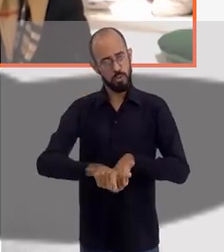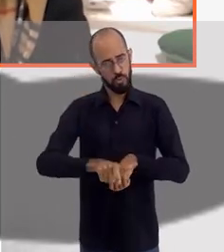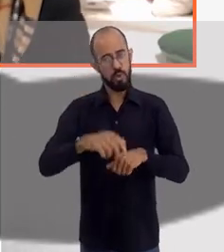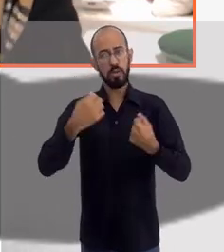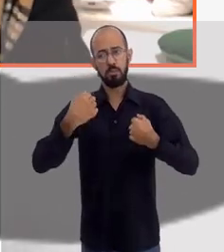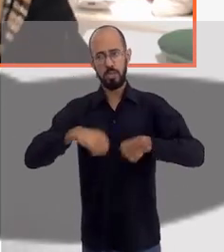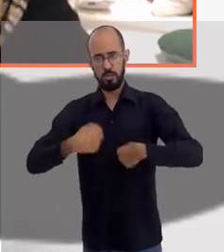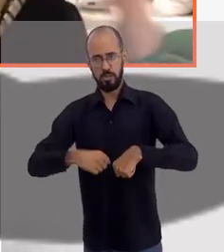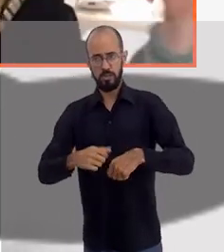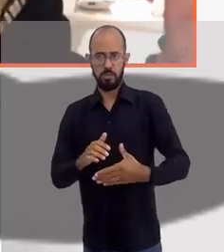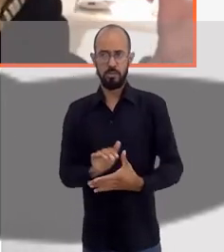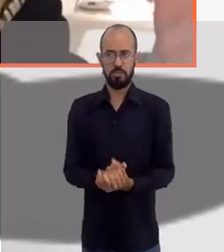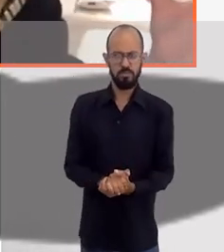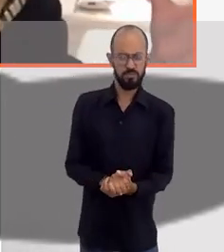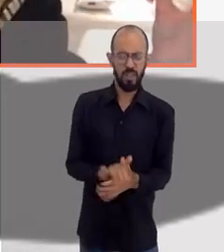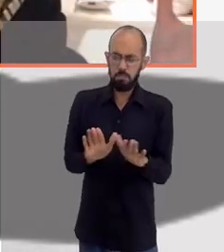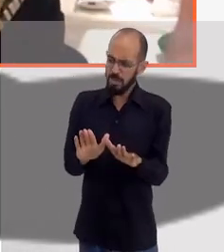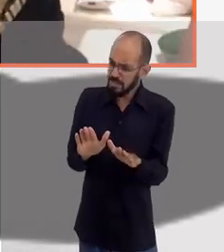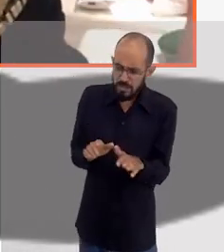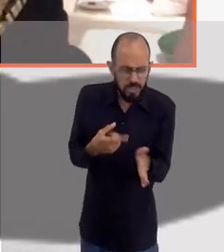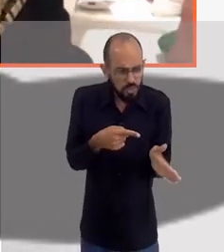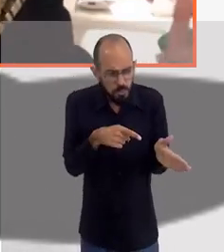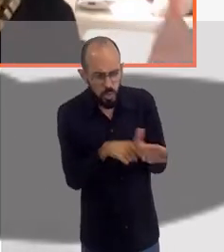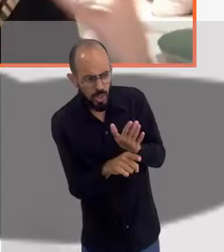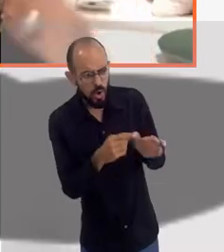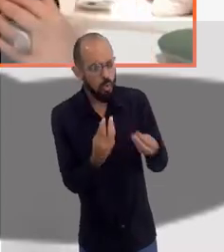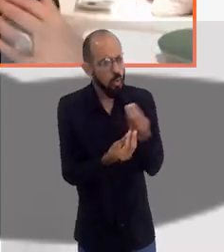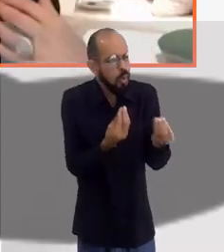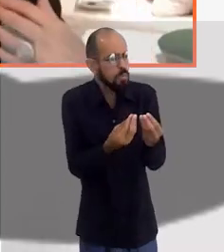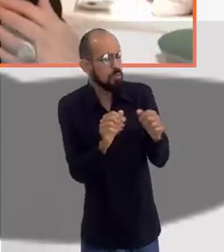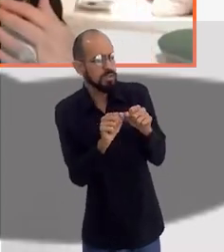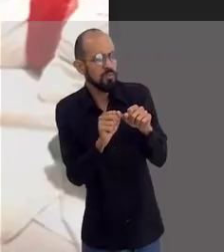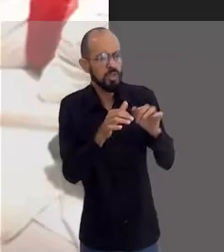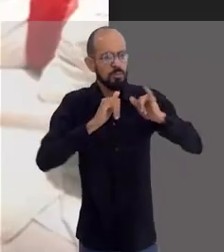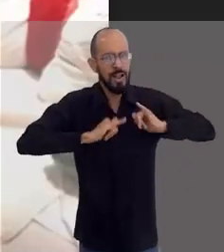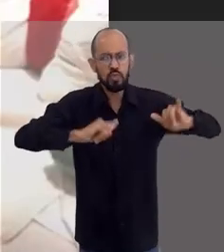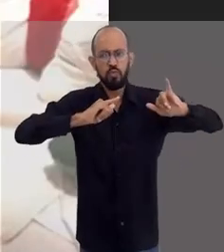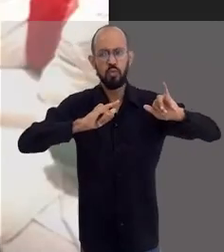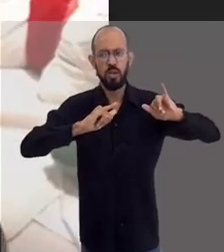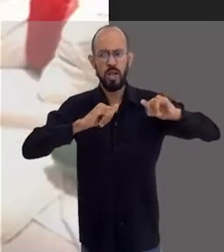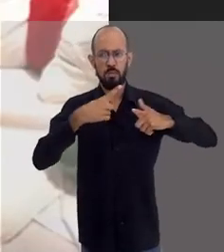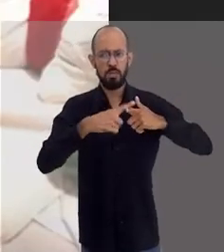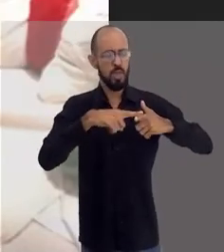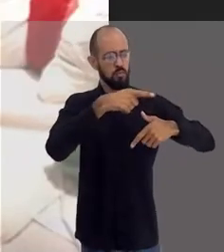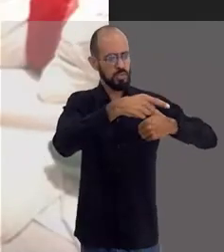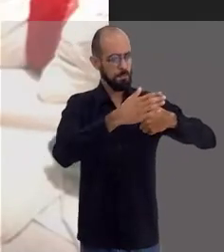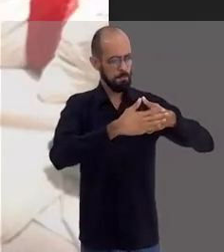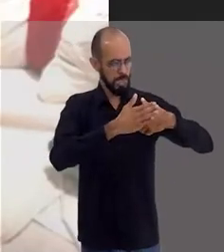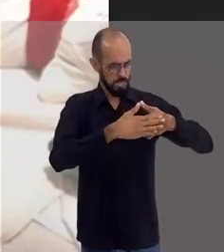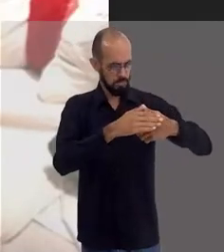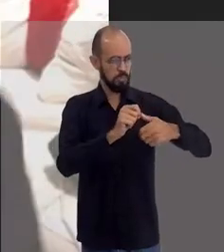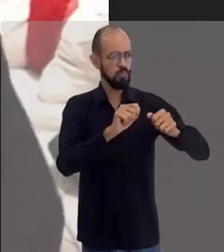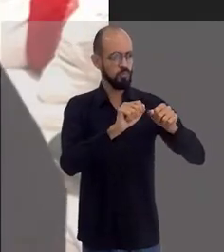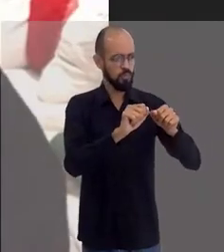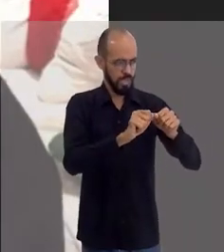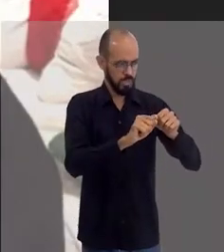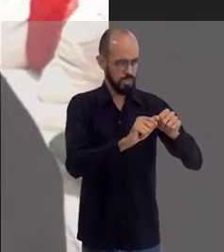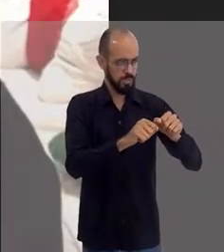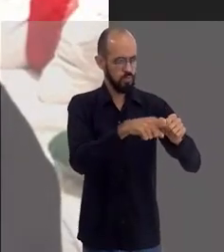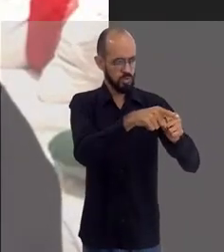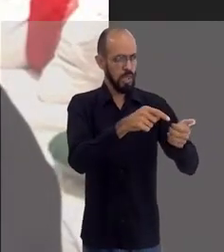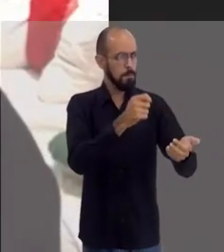é isso eu vou momento que você teve uma ideia genial silencioso próprio bolso